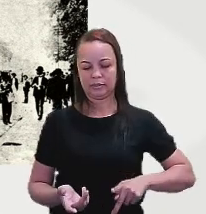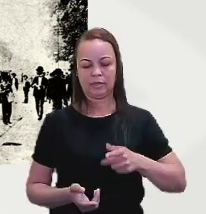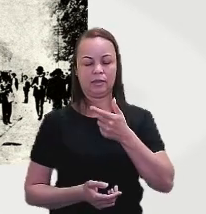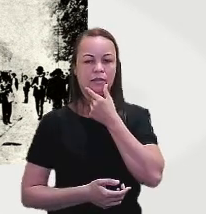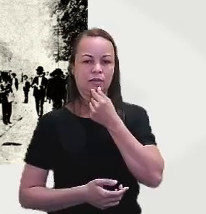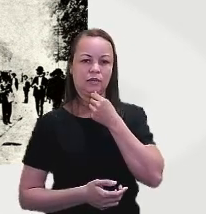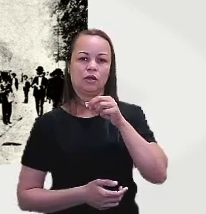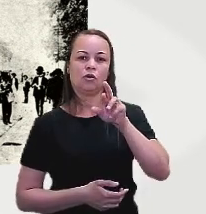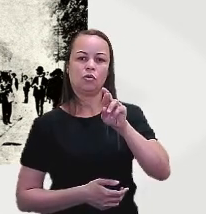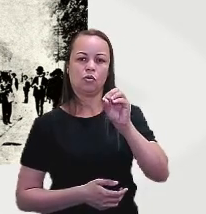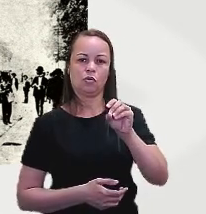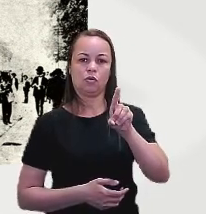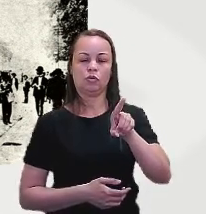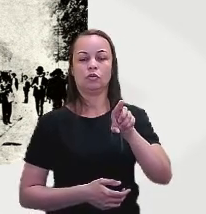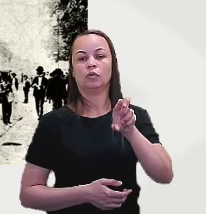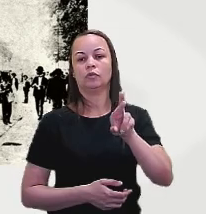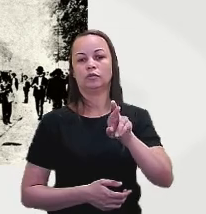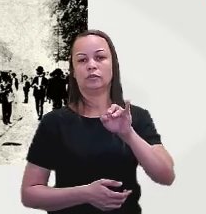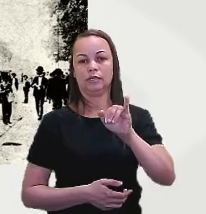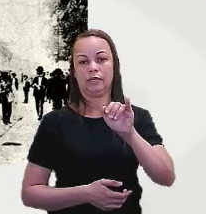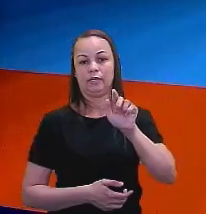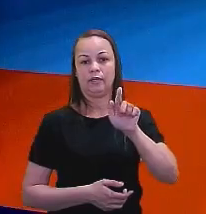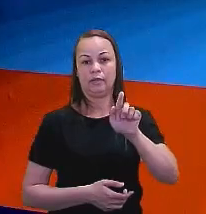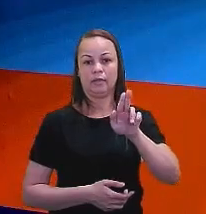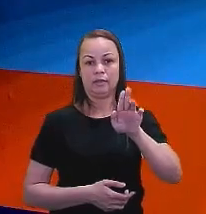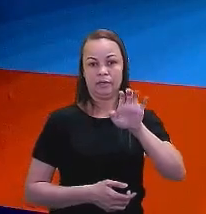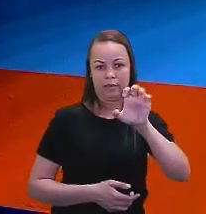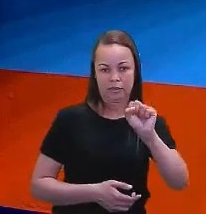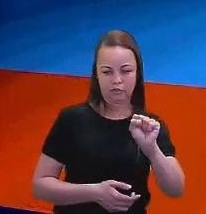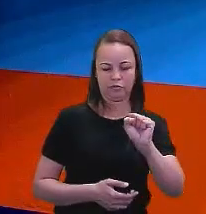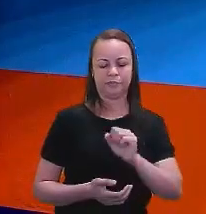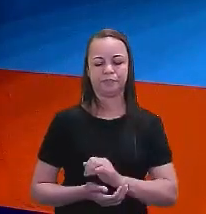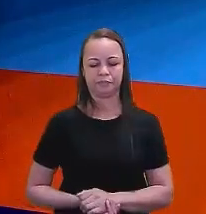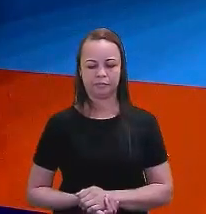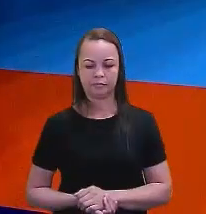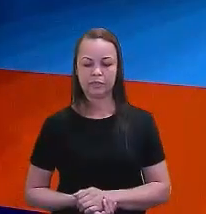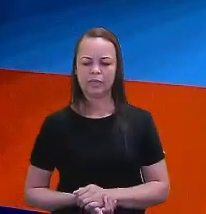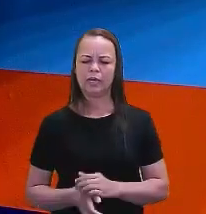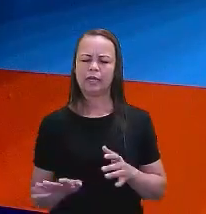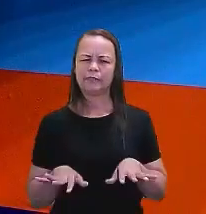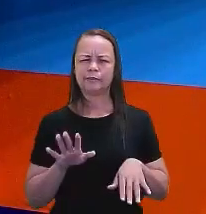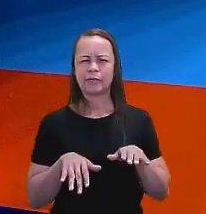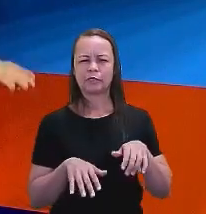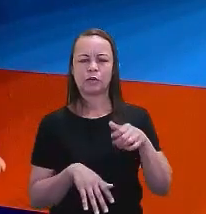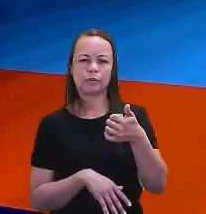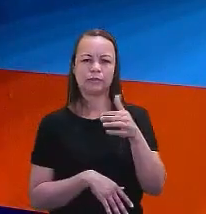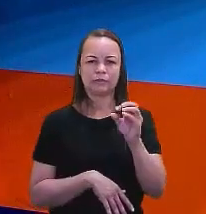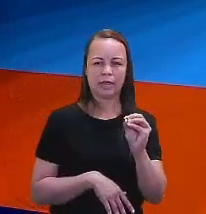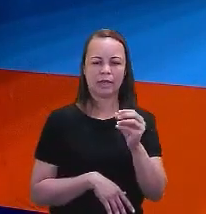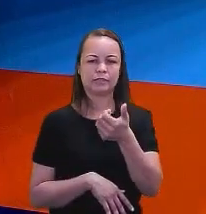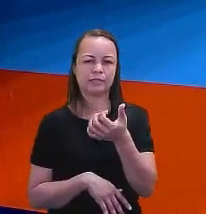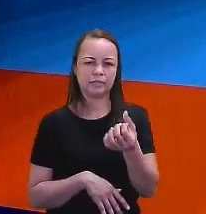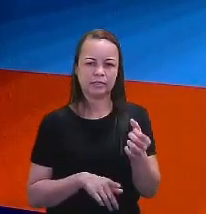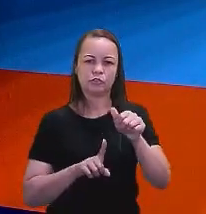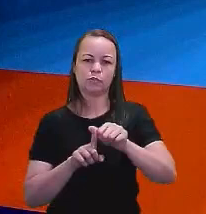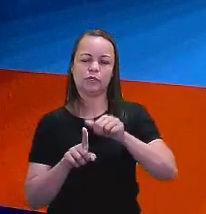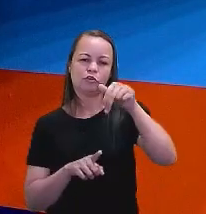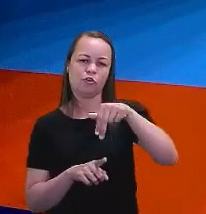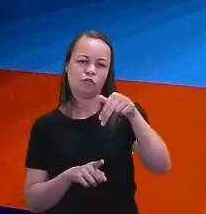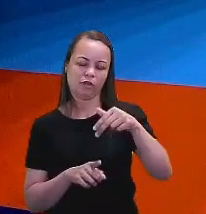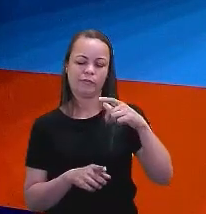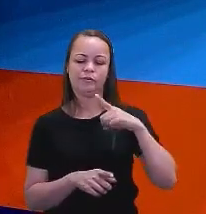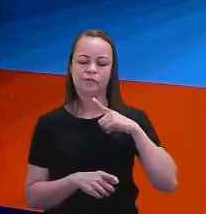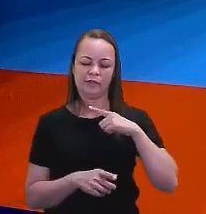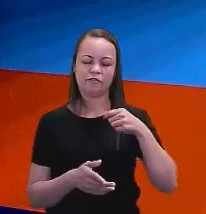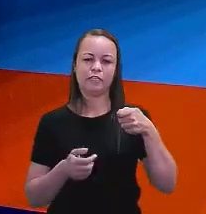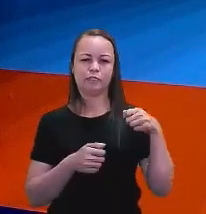Alves. Então, entre o dia 10 e 16 de novembro, houve esses conflitos entre a população, os policiais e os agentes de